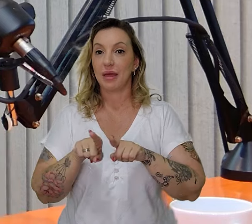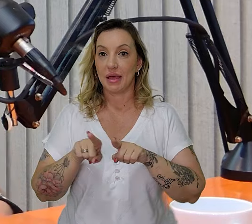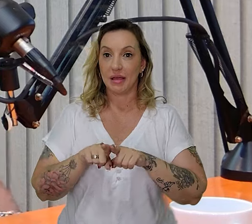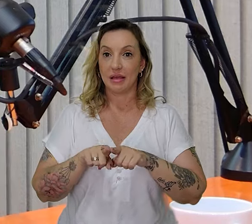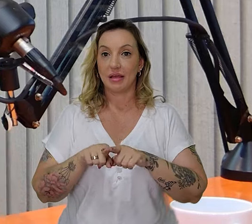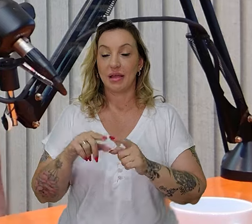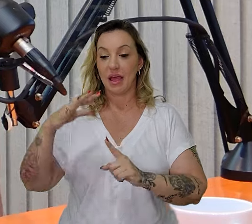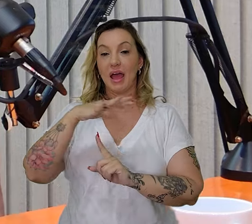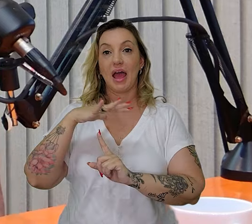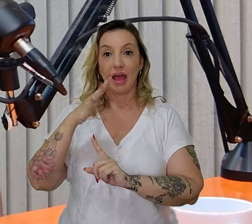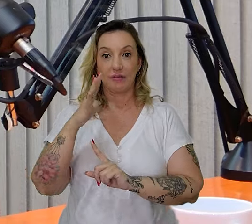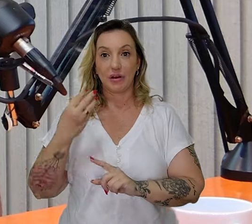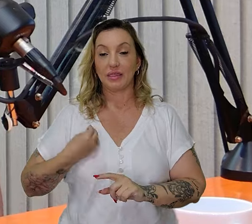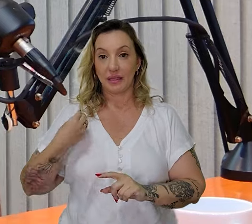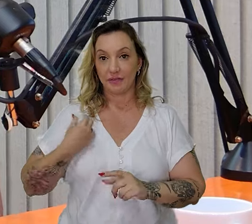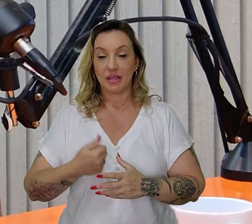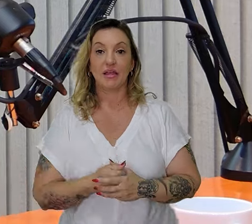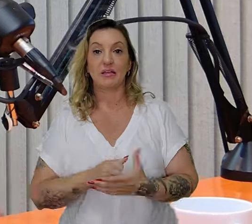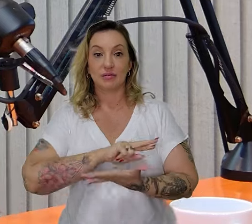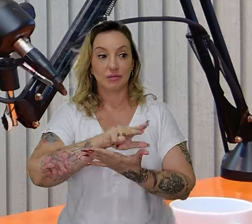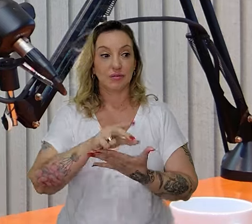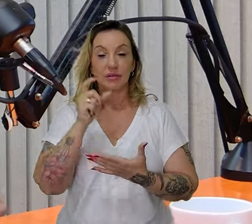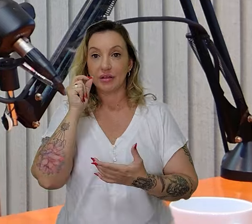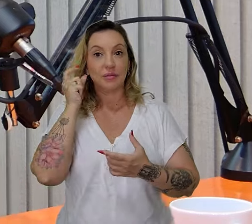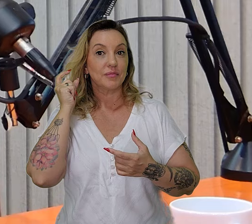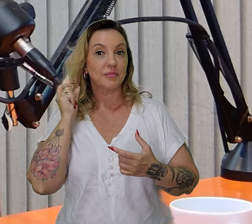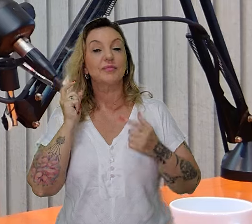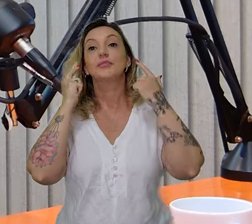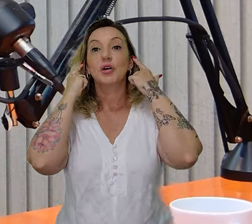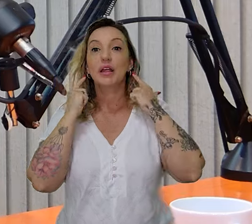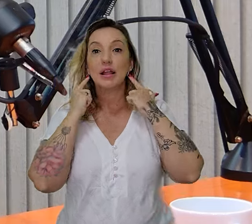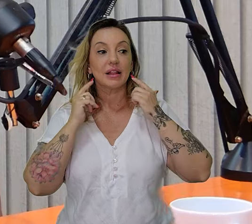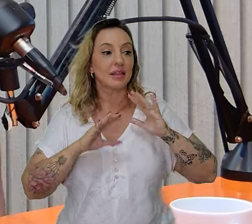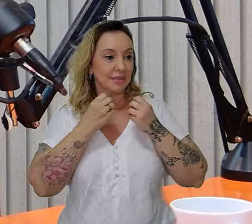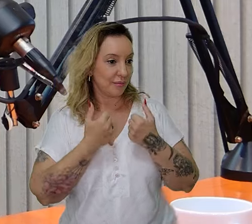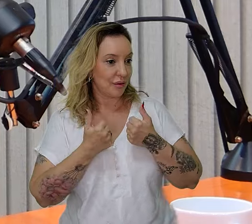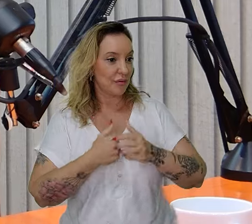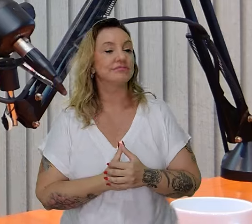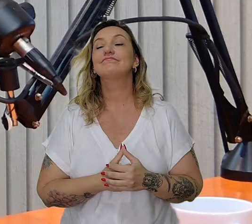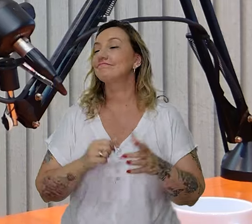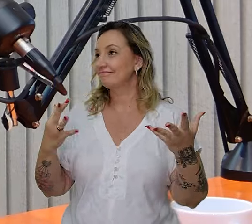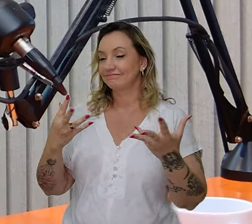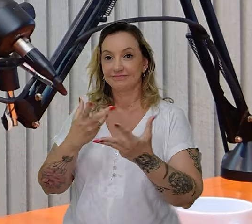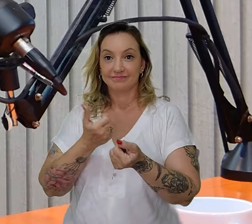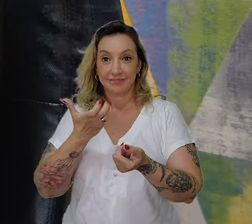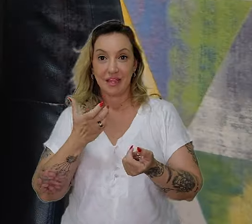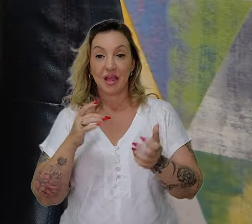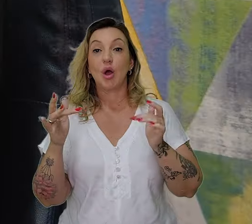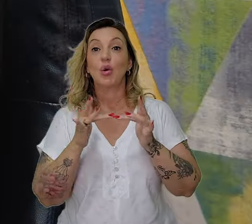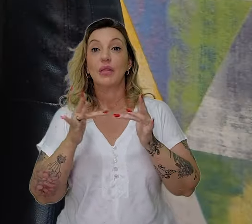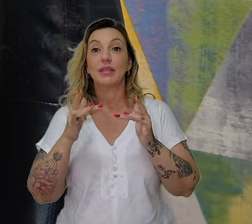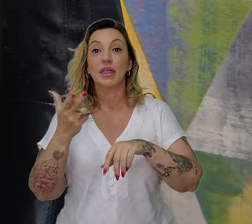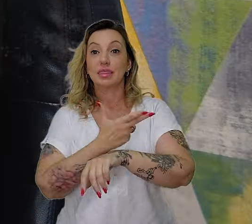também tem uma árvore da vida tenho vários piercings na orelha acho que tá bom né maravilhosa eu quero contato